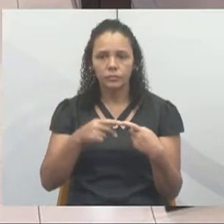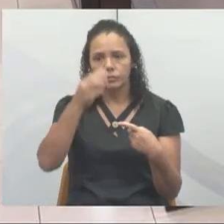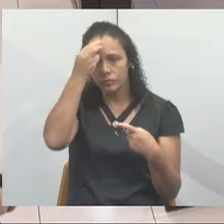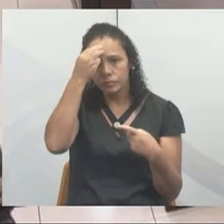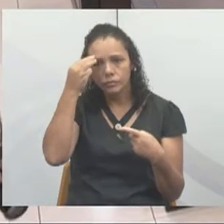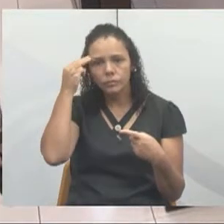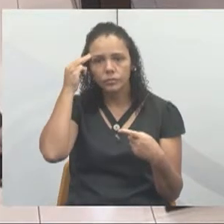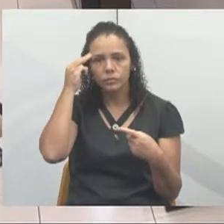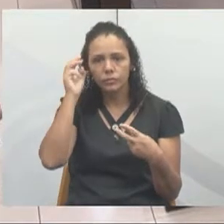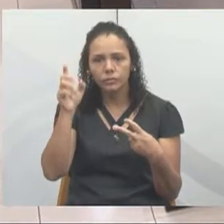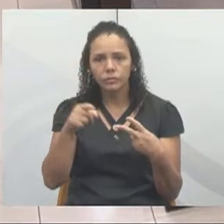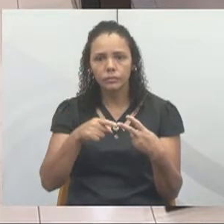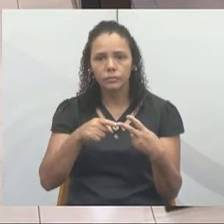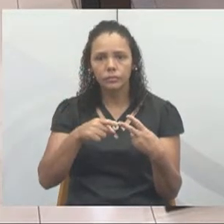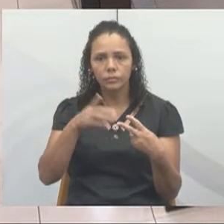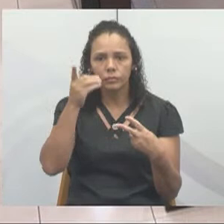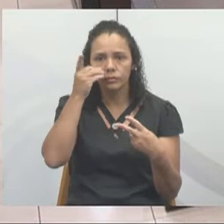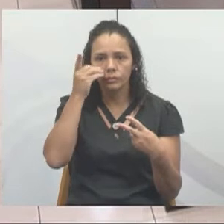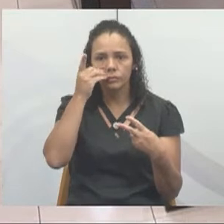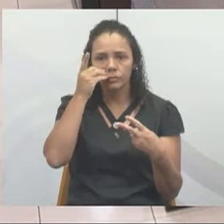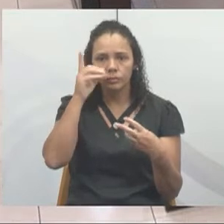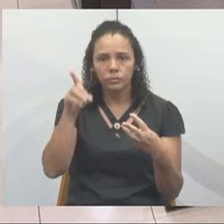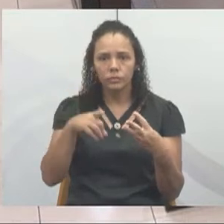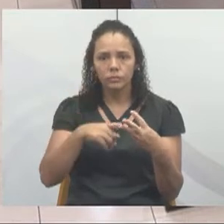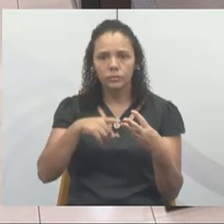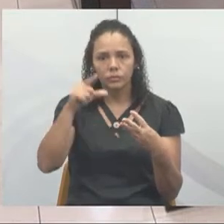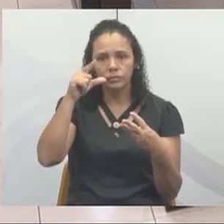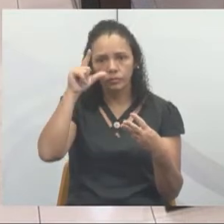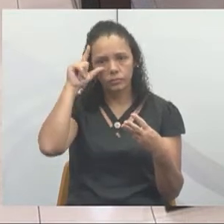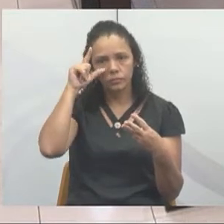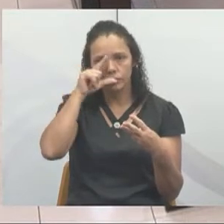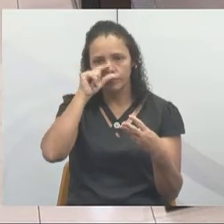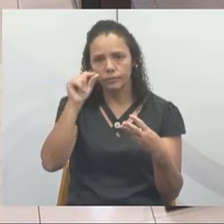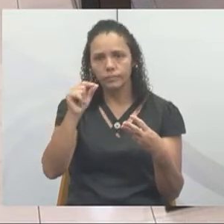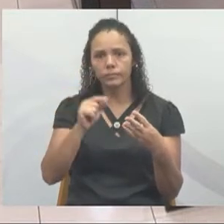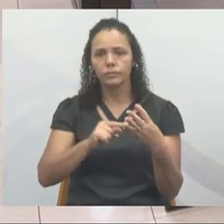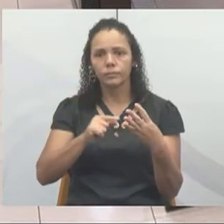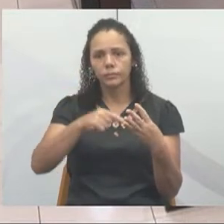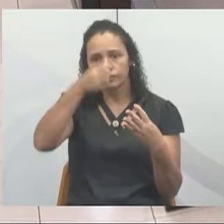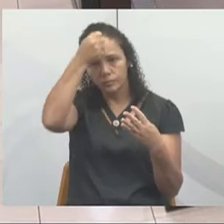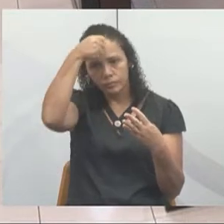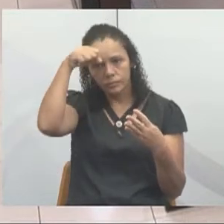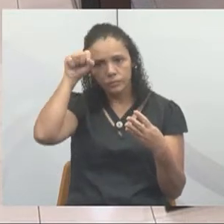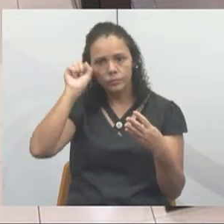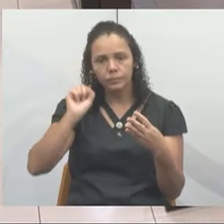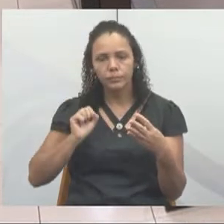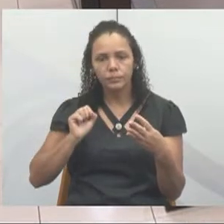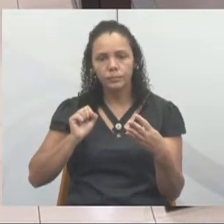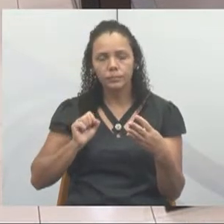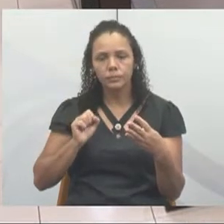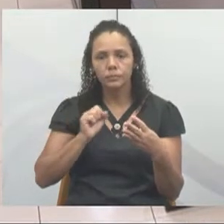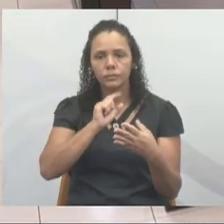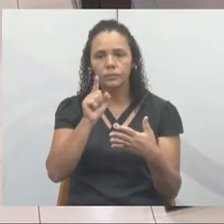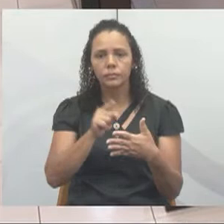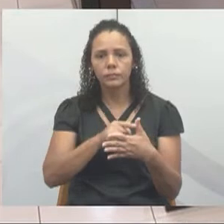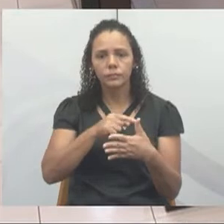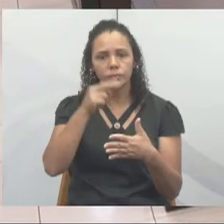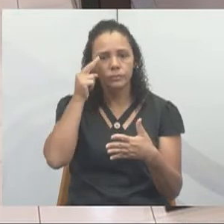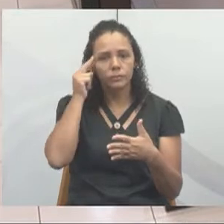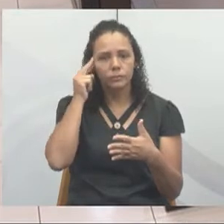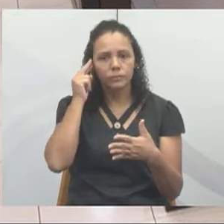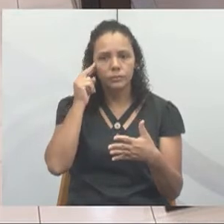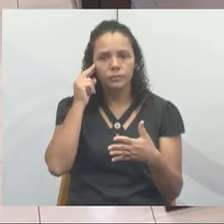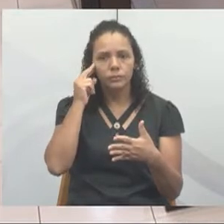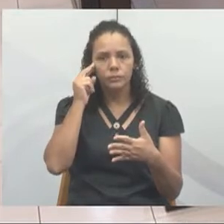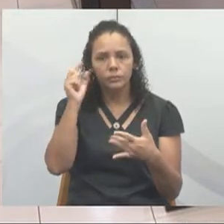Maria Amélia, Dude, Abner, Sônia Patas Amizade, Roninha, Valmir do Parque